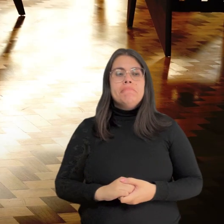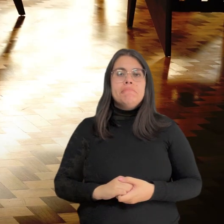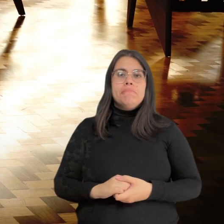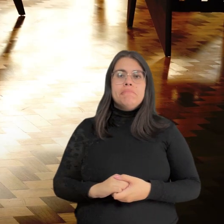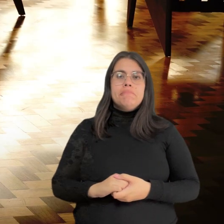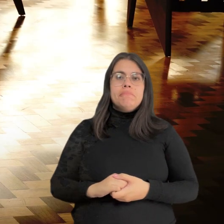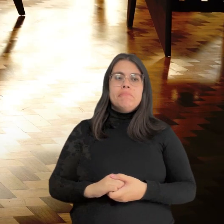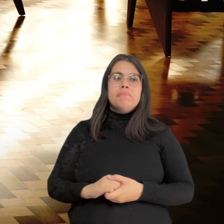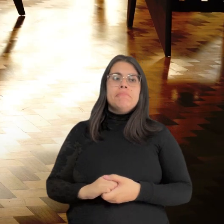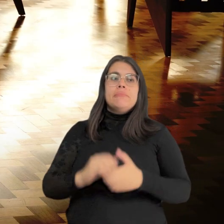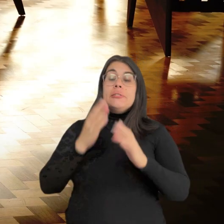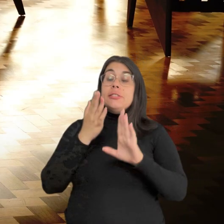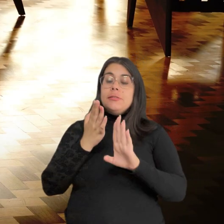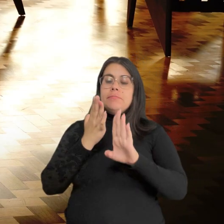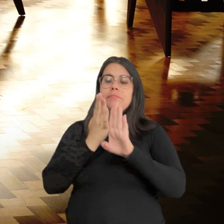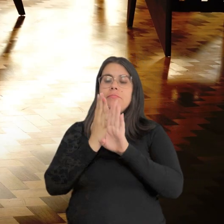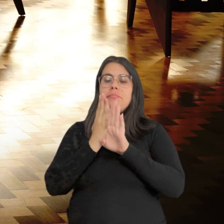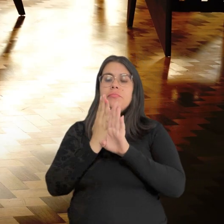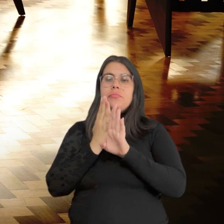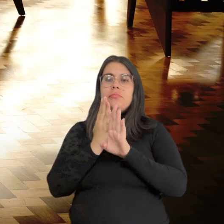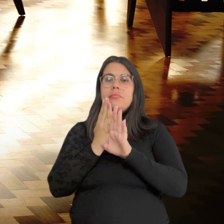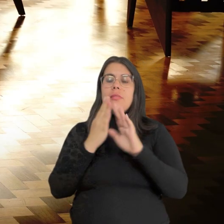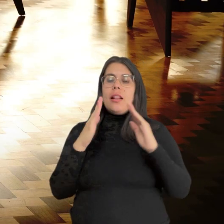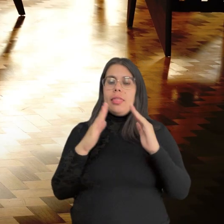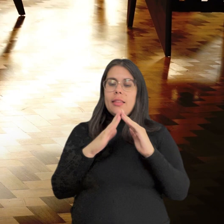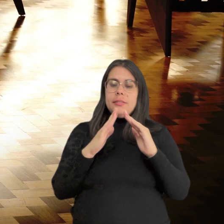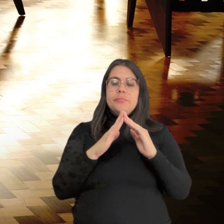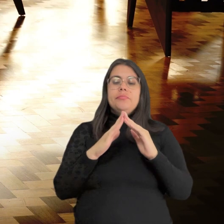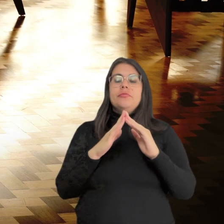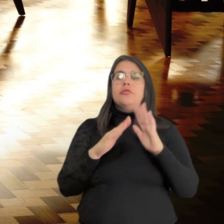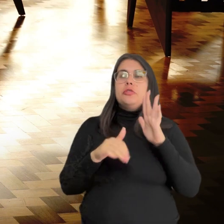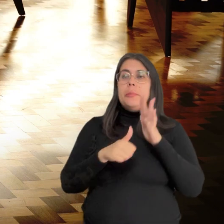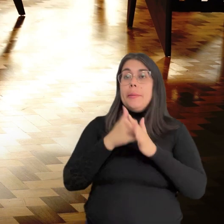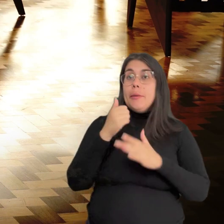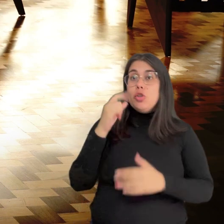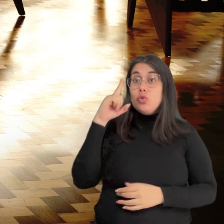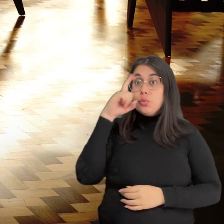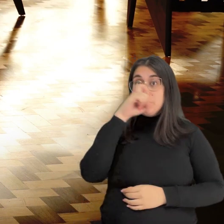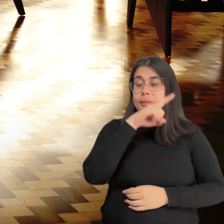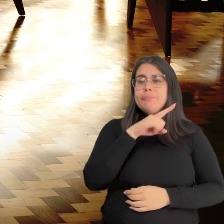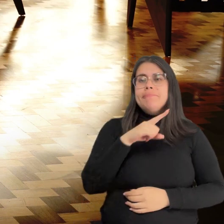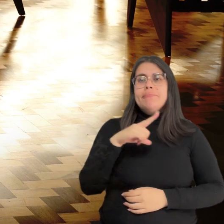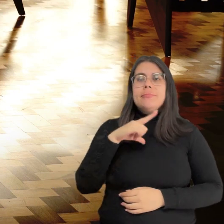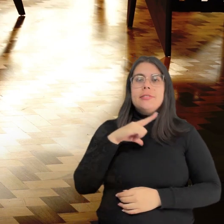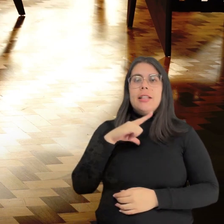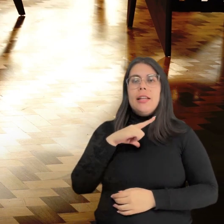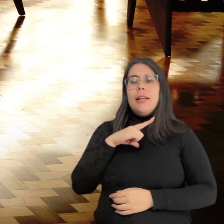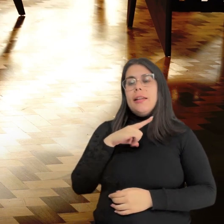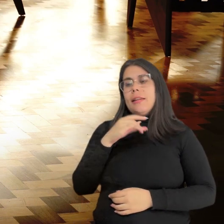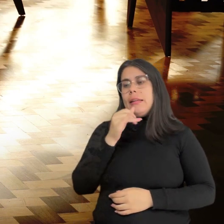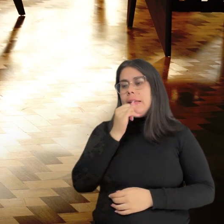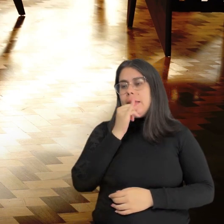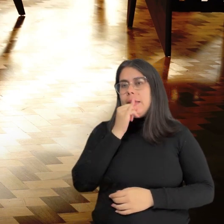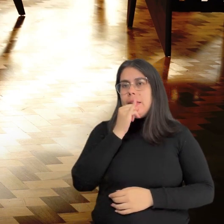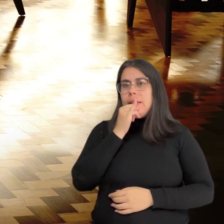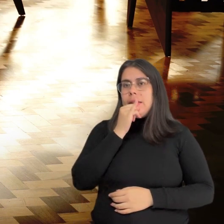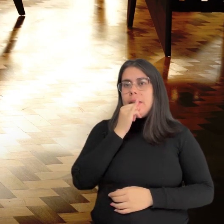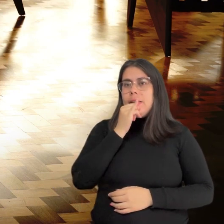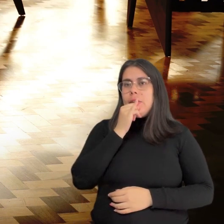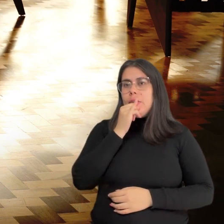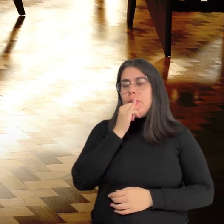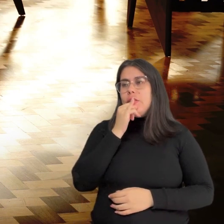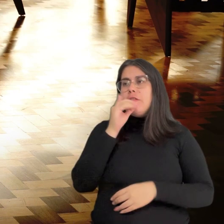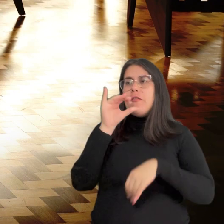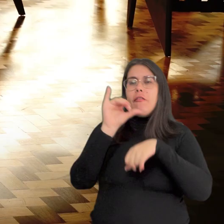casa foi o primeiro desafio. Tem coisas interessantes, por exemplo, as esquadrias de ferro da casa tinham 60